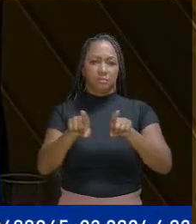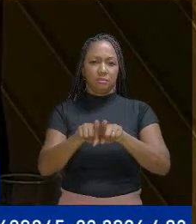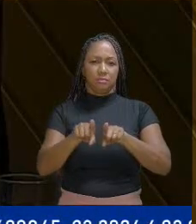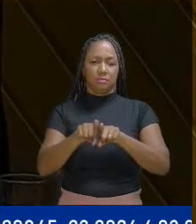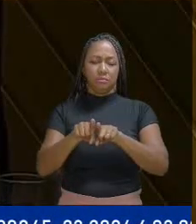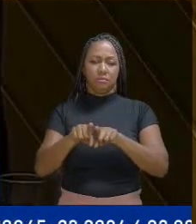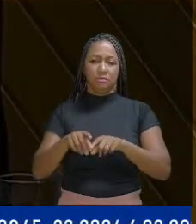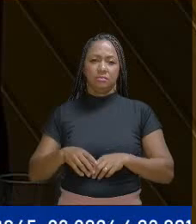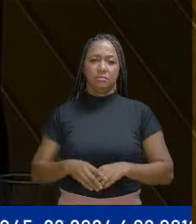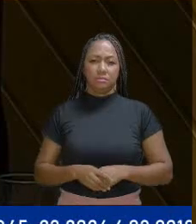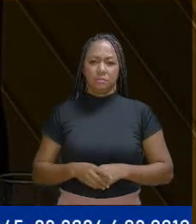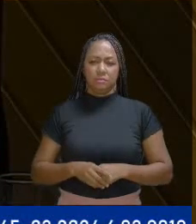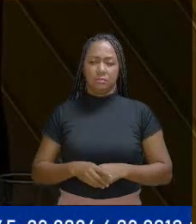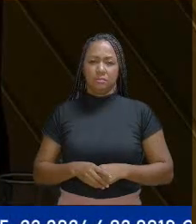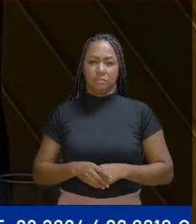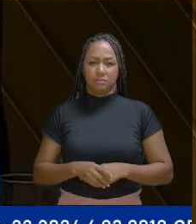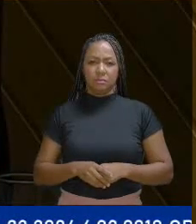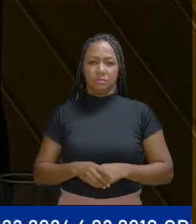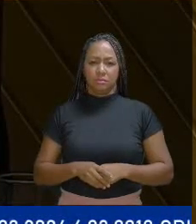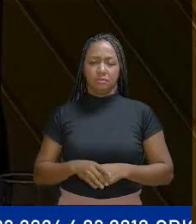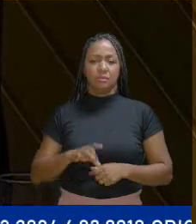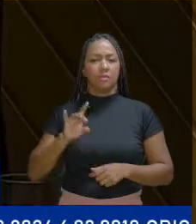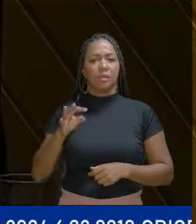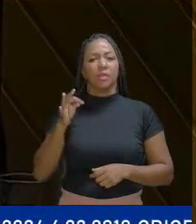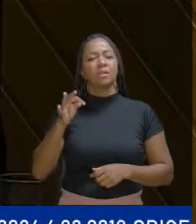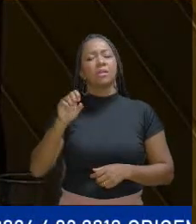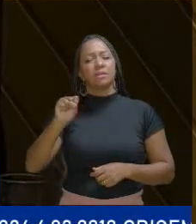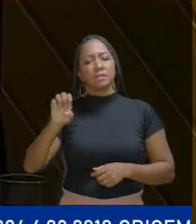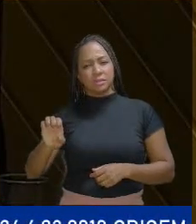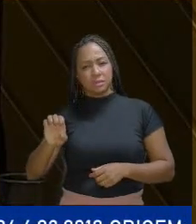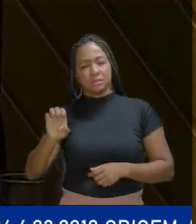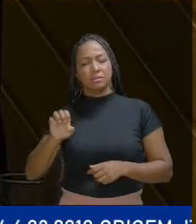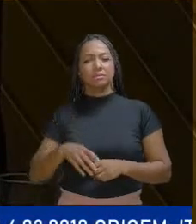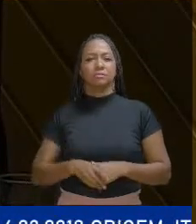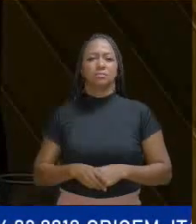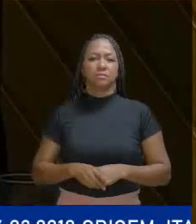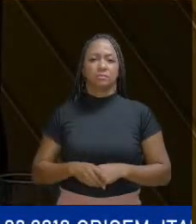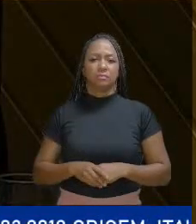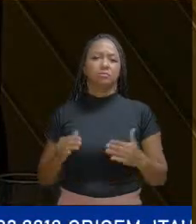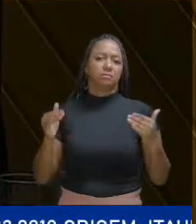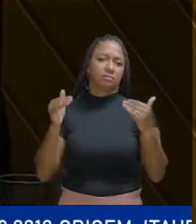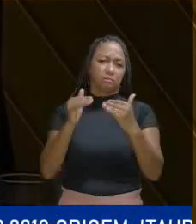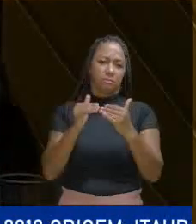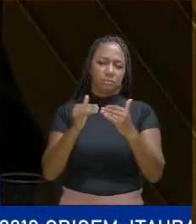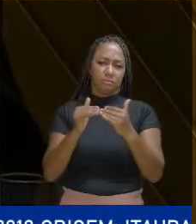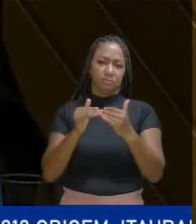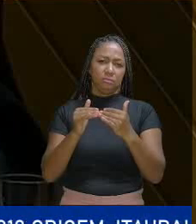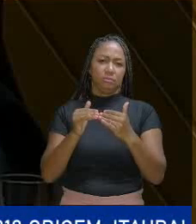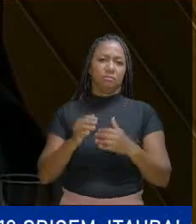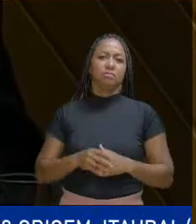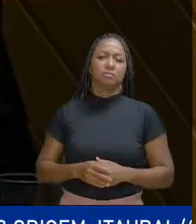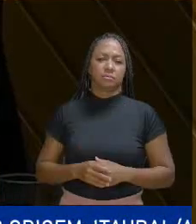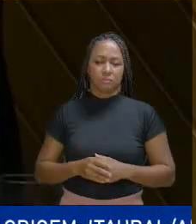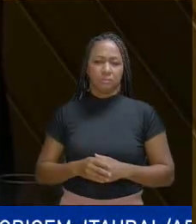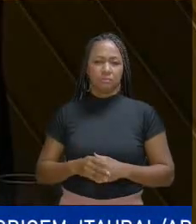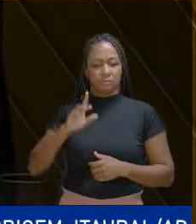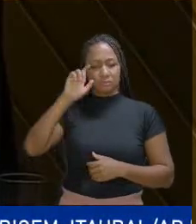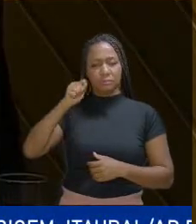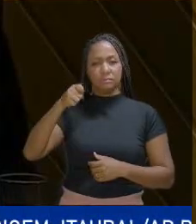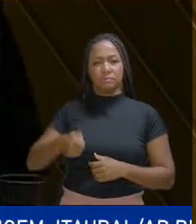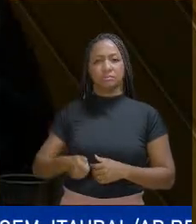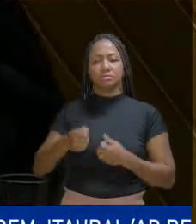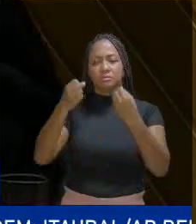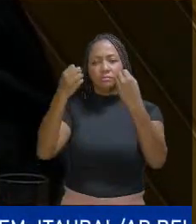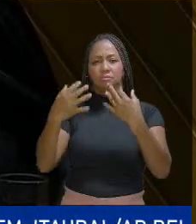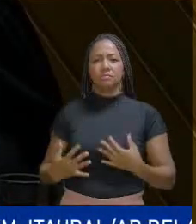também, não só do TSE, no sentido do que dispôs a sentença. E